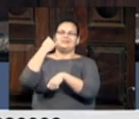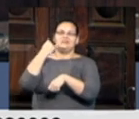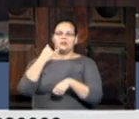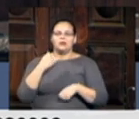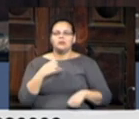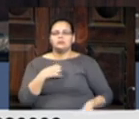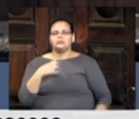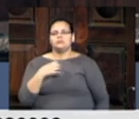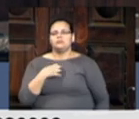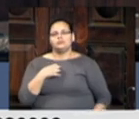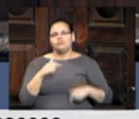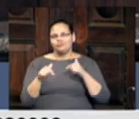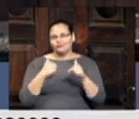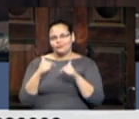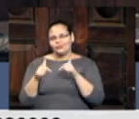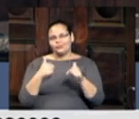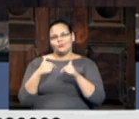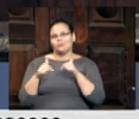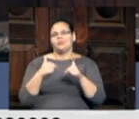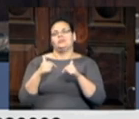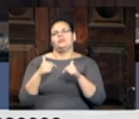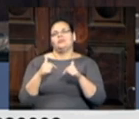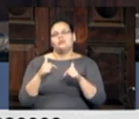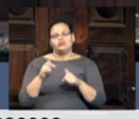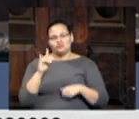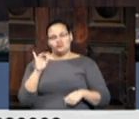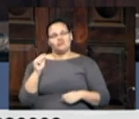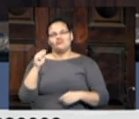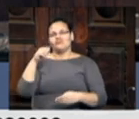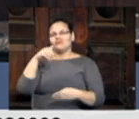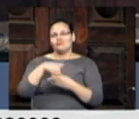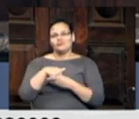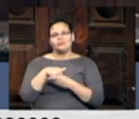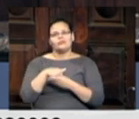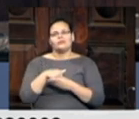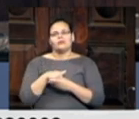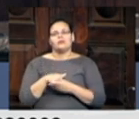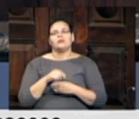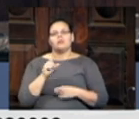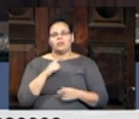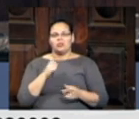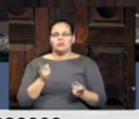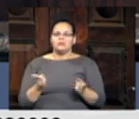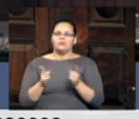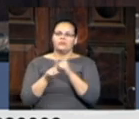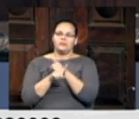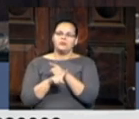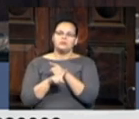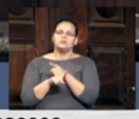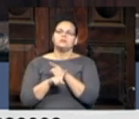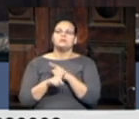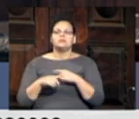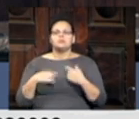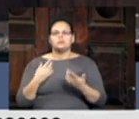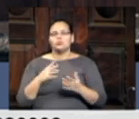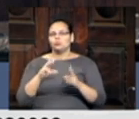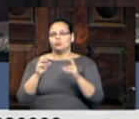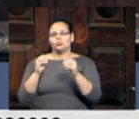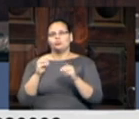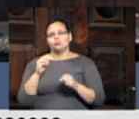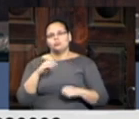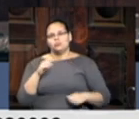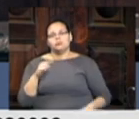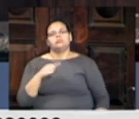de todo um trabalho feito. No dia das eleições há a inversão em razão de tudo aquilo